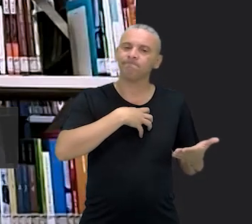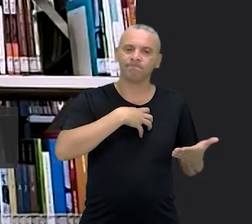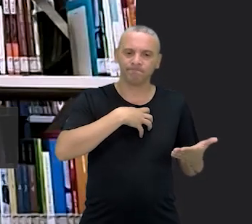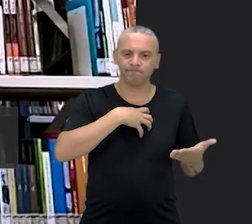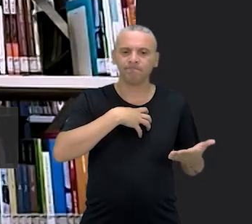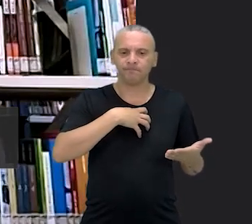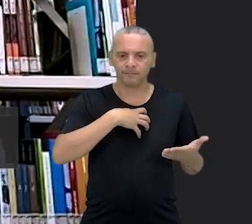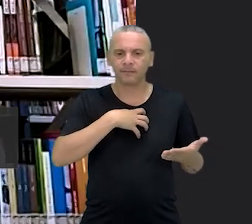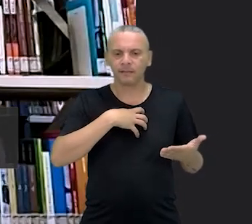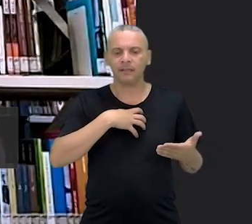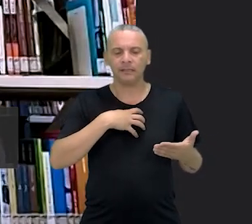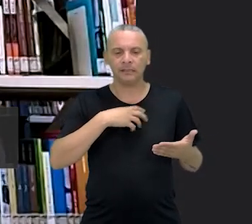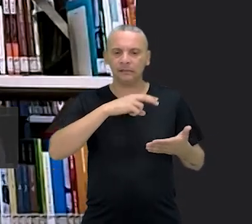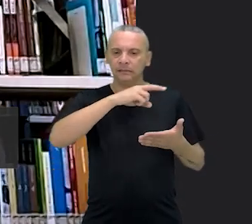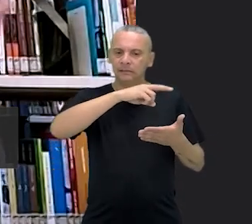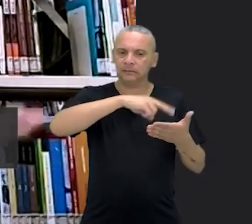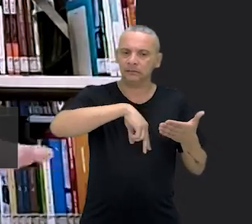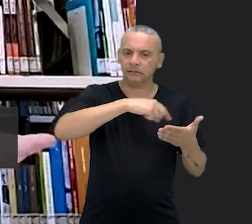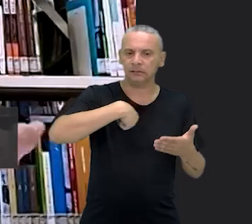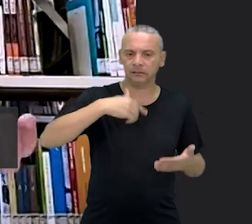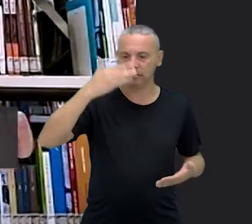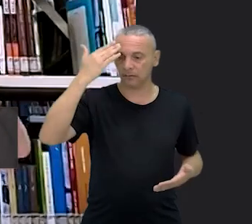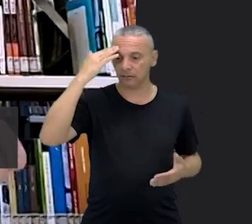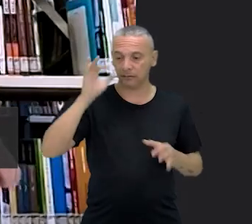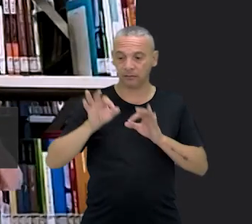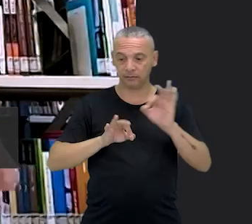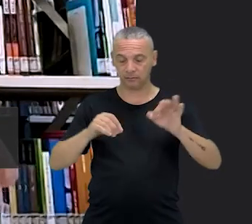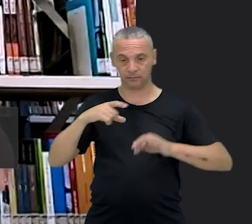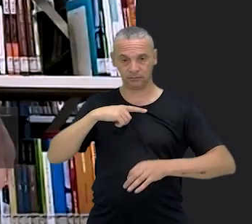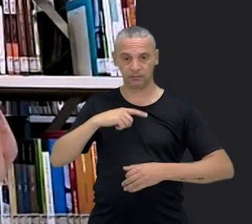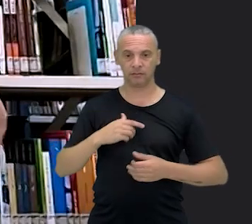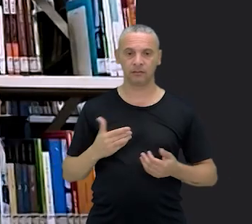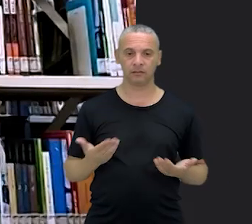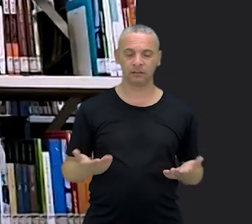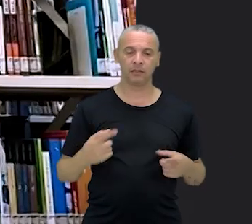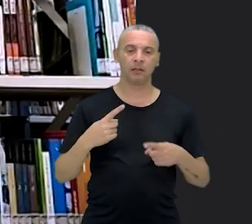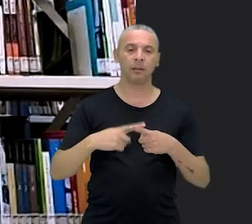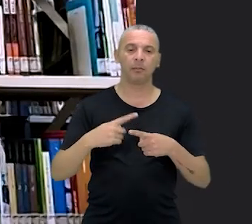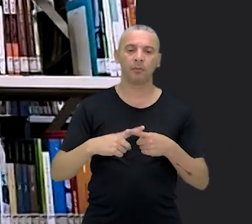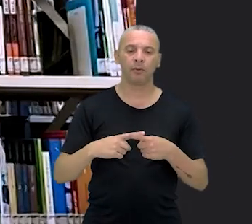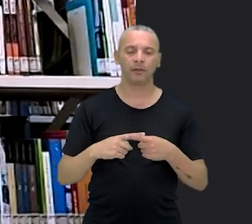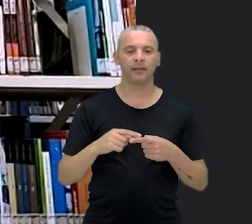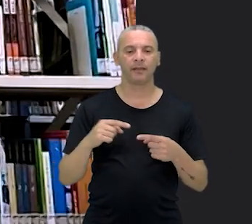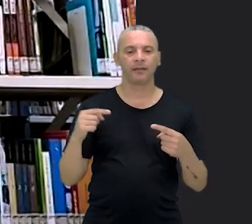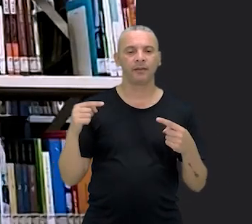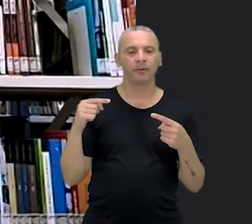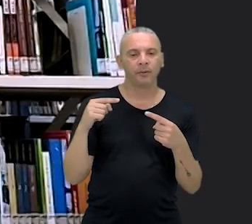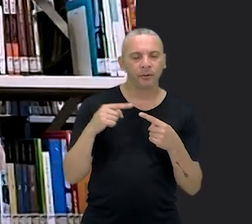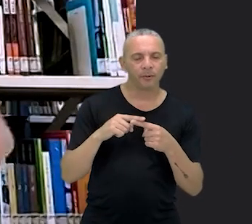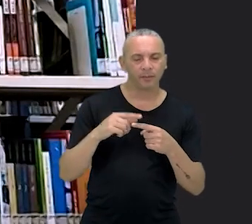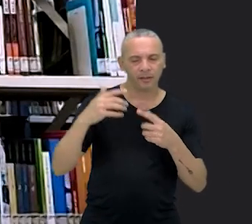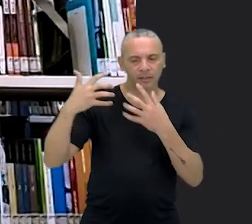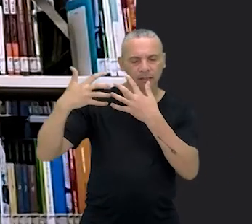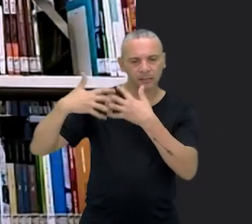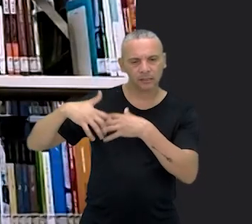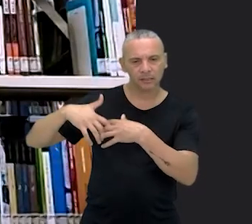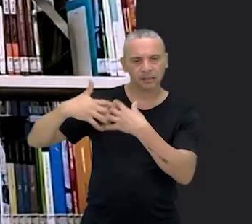certo período, rever a obra, porque ela traz outras